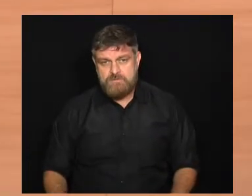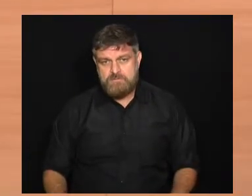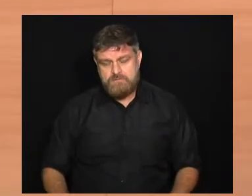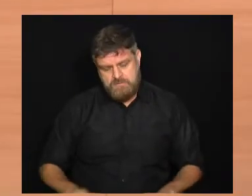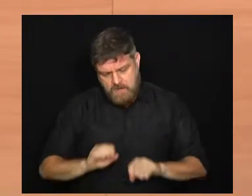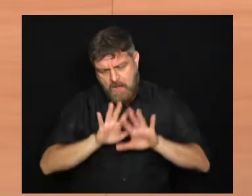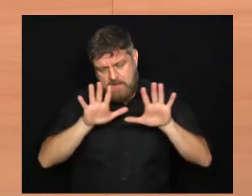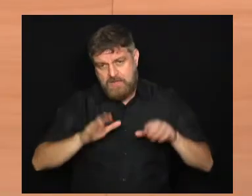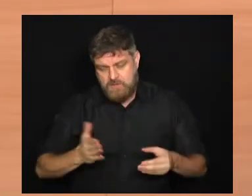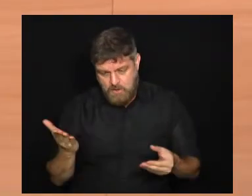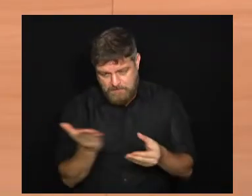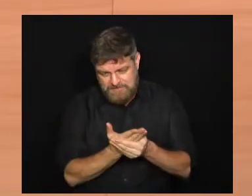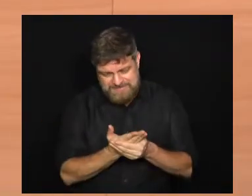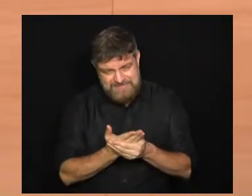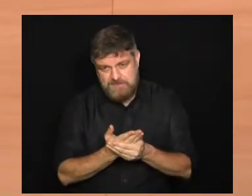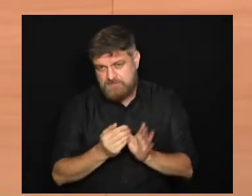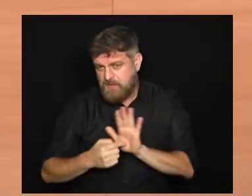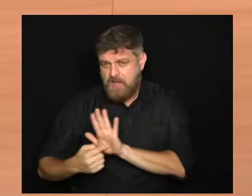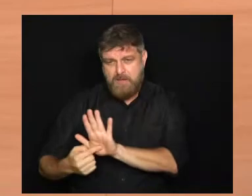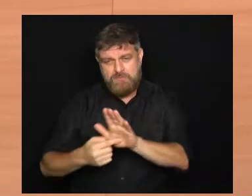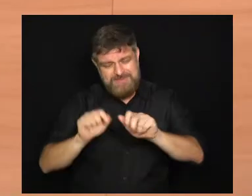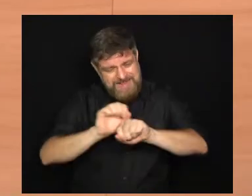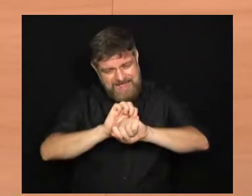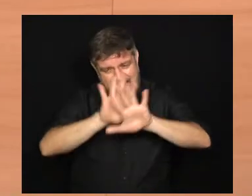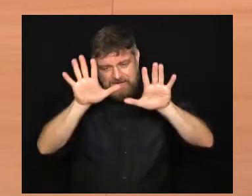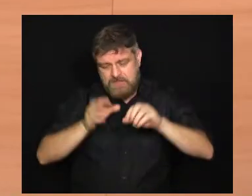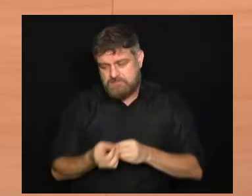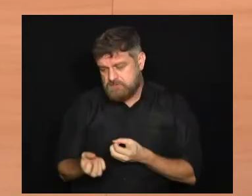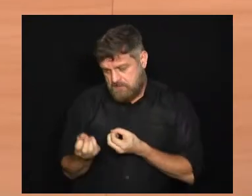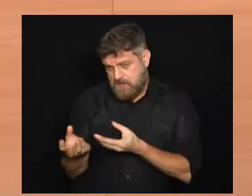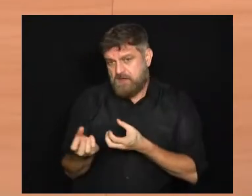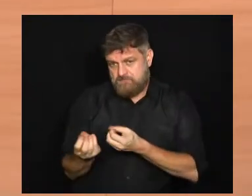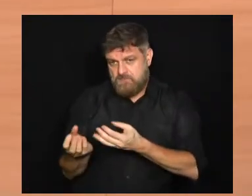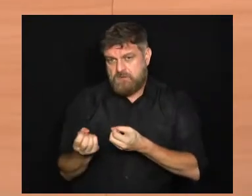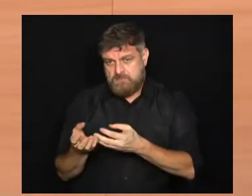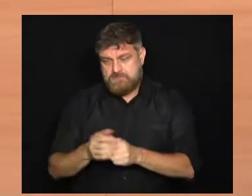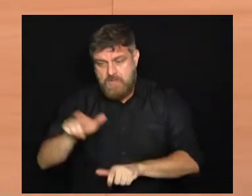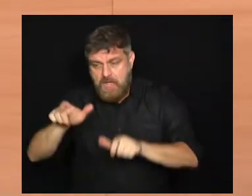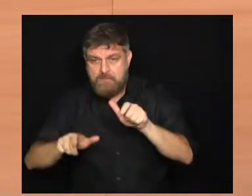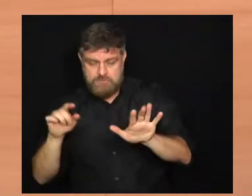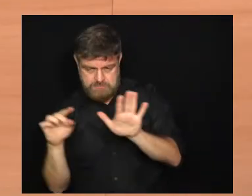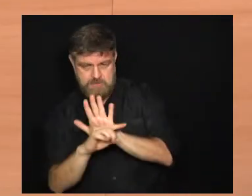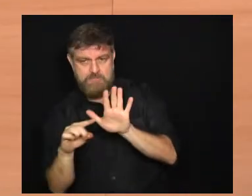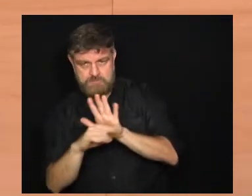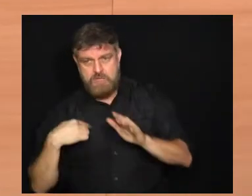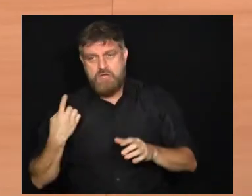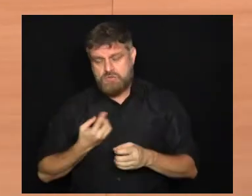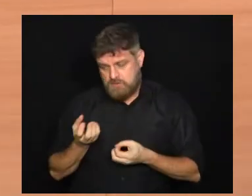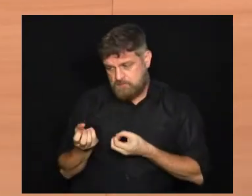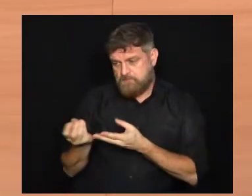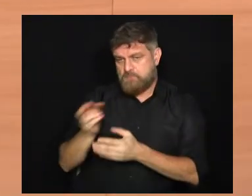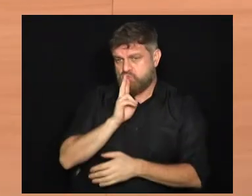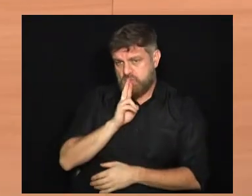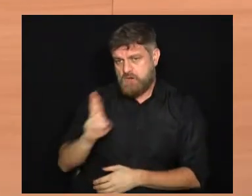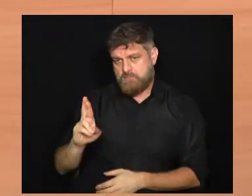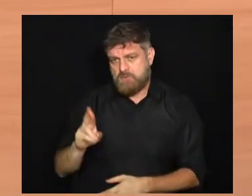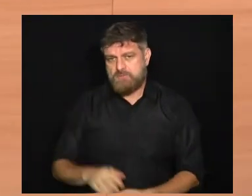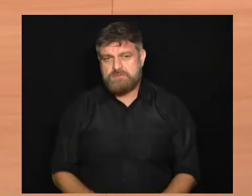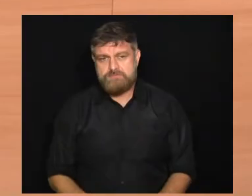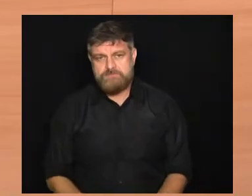o processo vai ser todo transparente e dando todas as informações a quem realmente tem que atê-las aí.